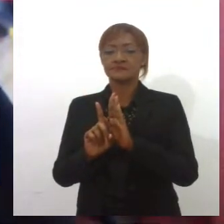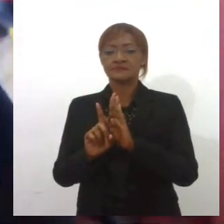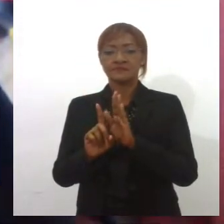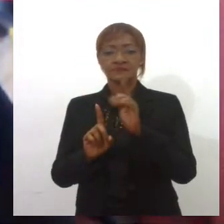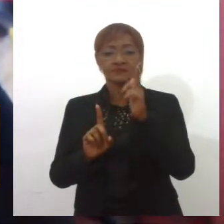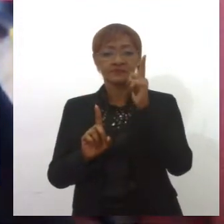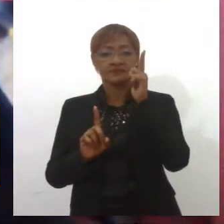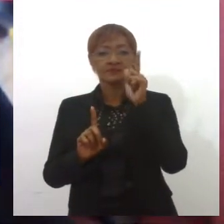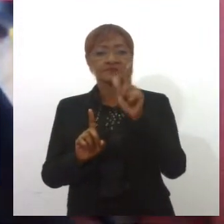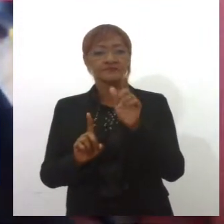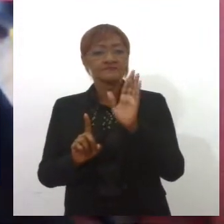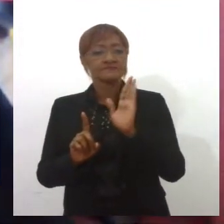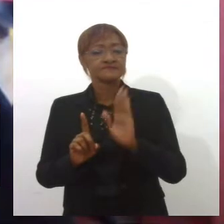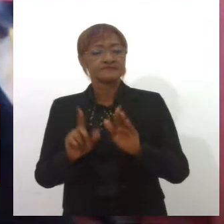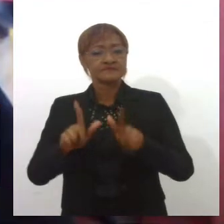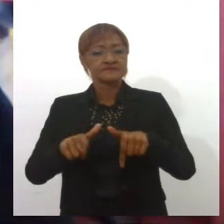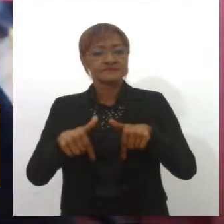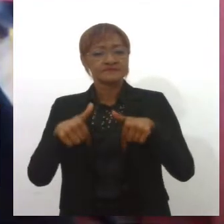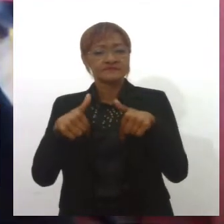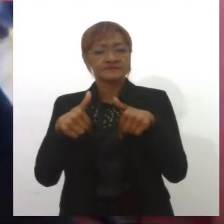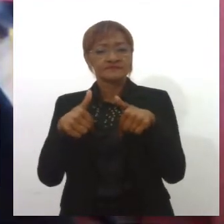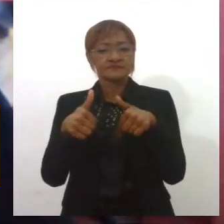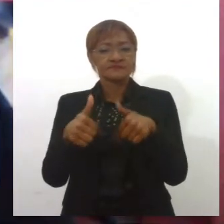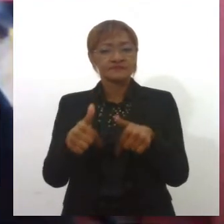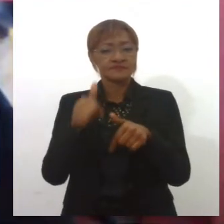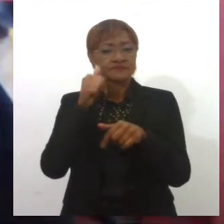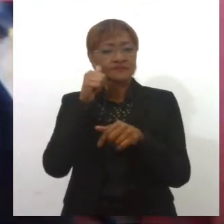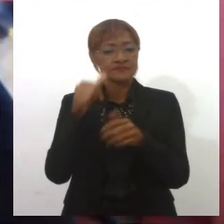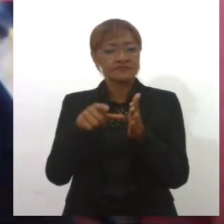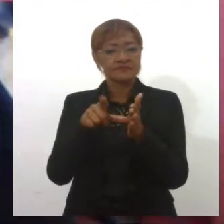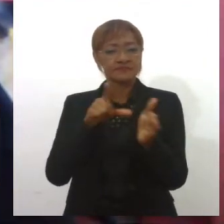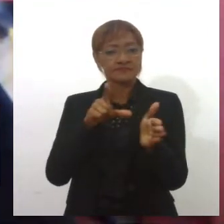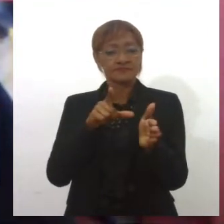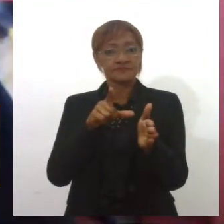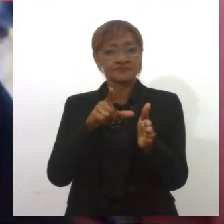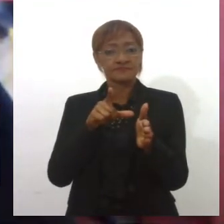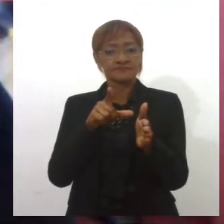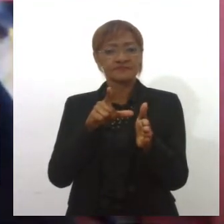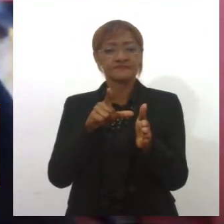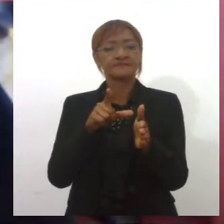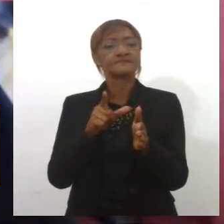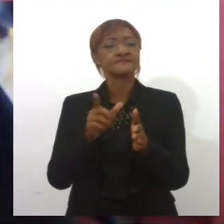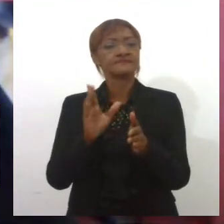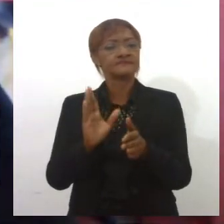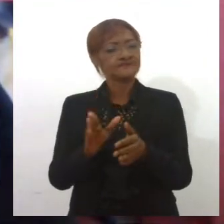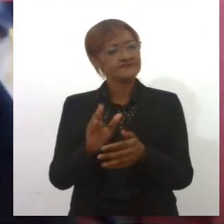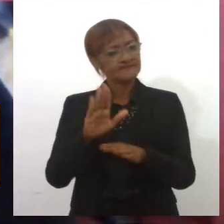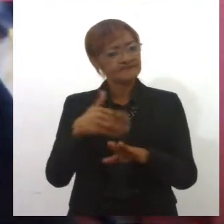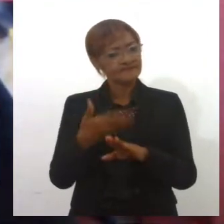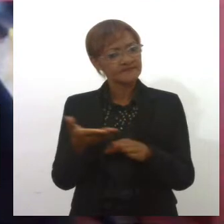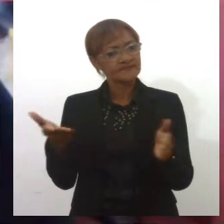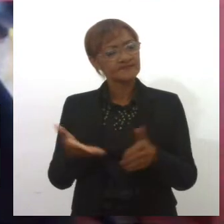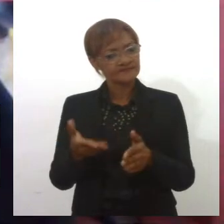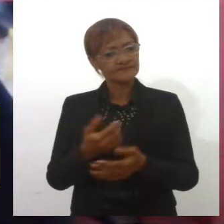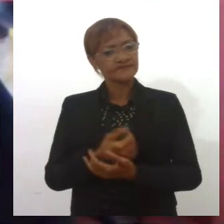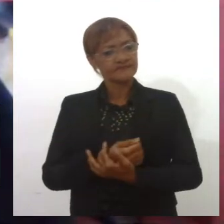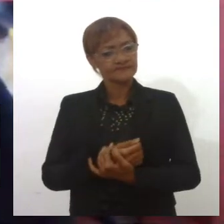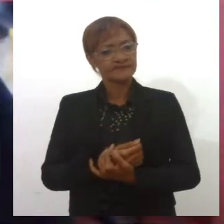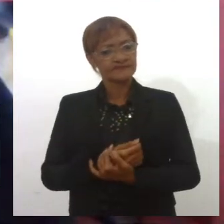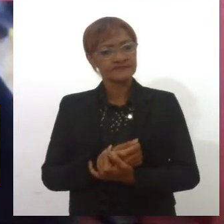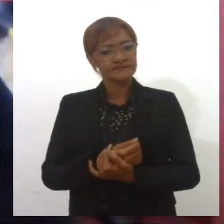conquistados, obtidos pela luta de mulheres que vieram antes da gente, né? Lembrar que ainda há muitos desafios a serem